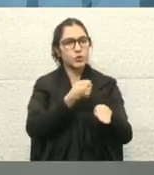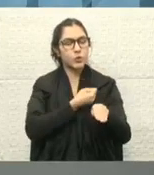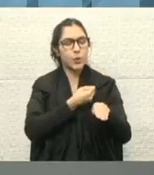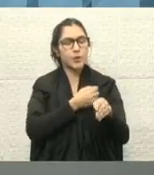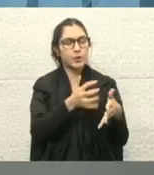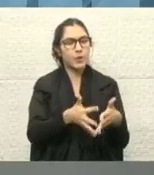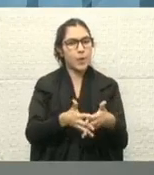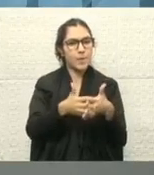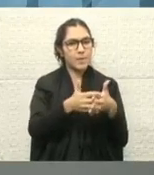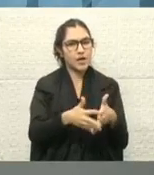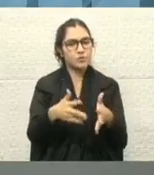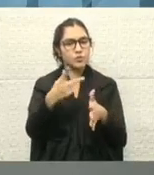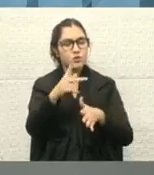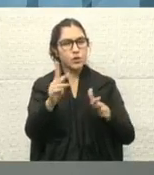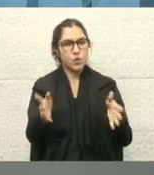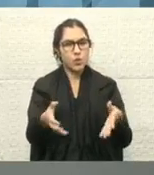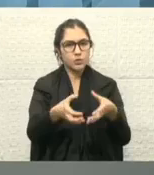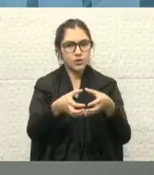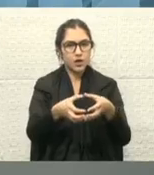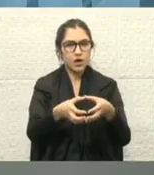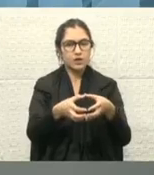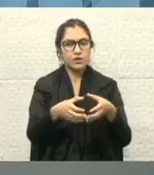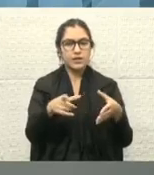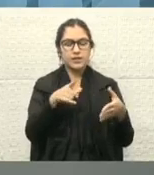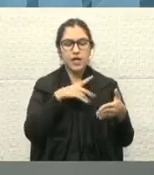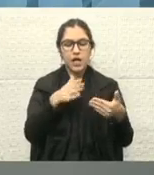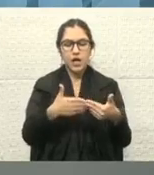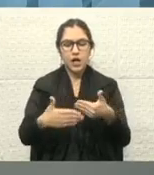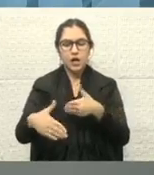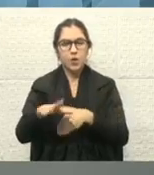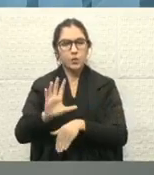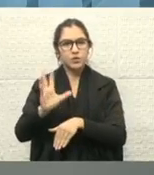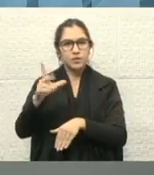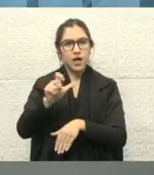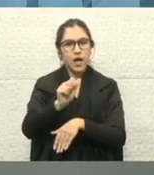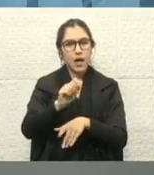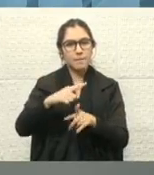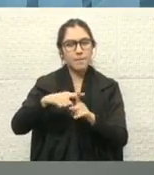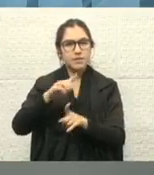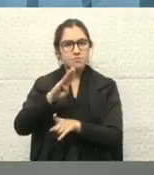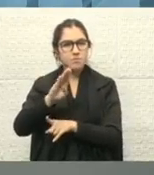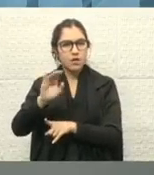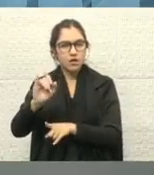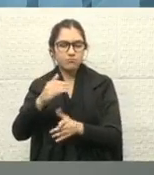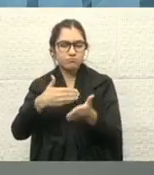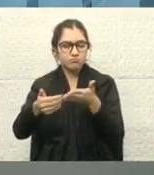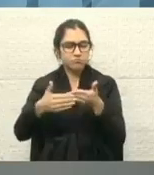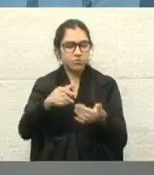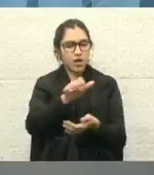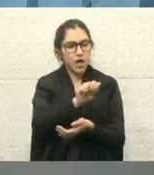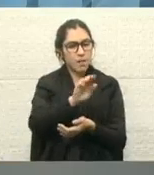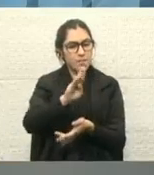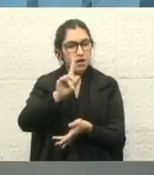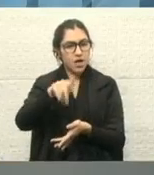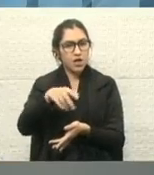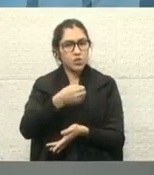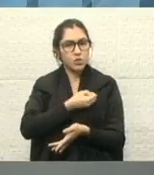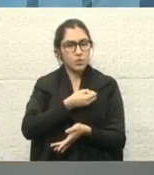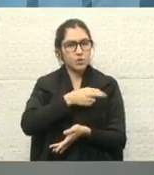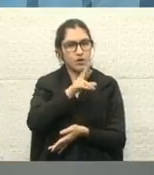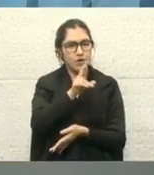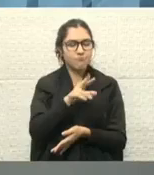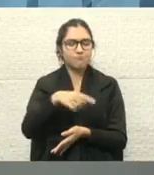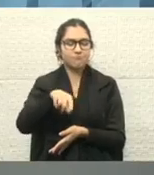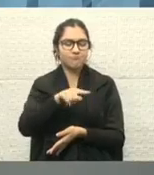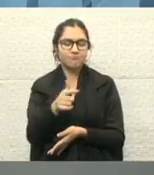número complexo com o seu conjugado, partindo de um caso A mais BI qualquer, onde A e B são números reais. E com